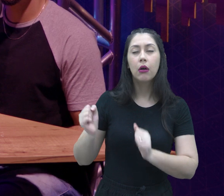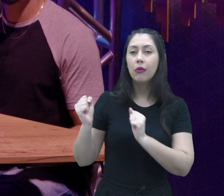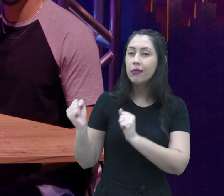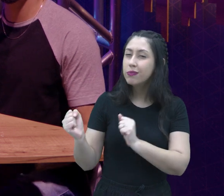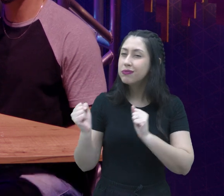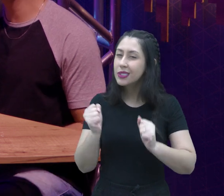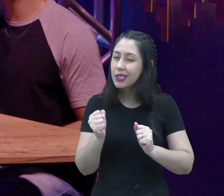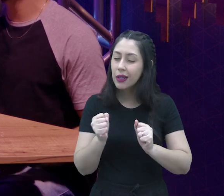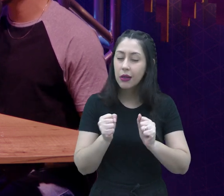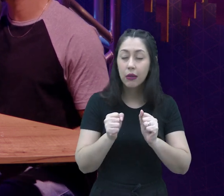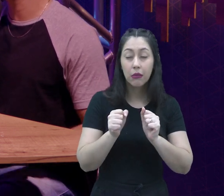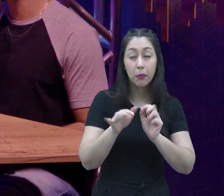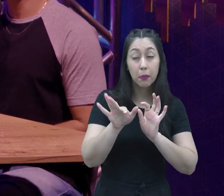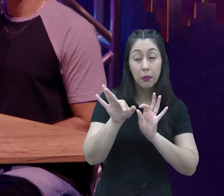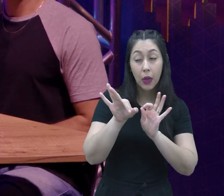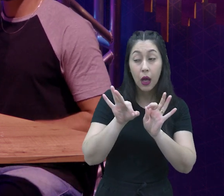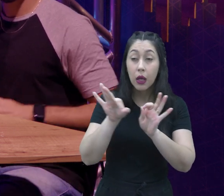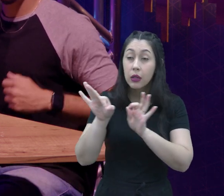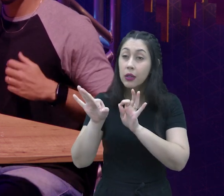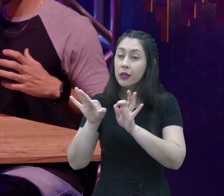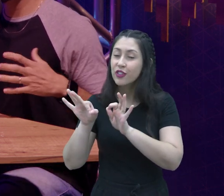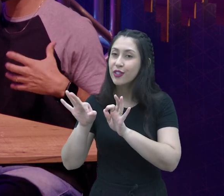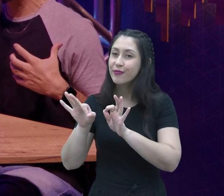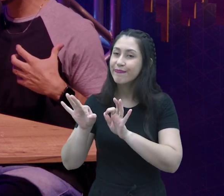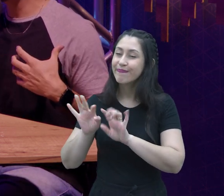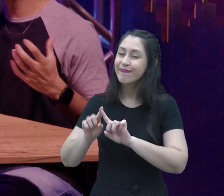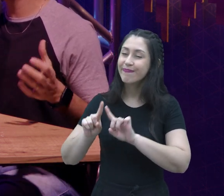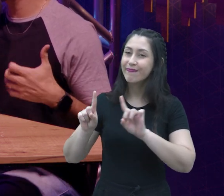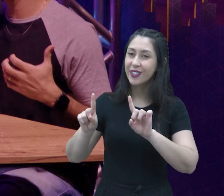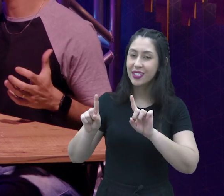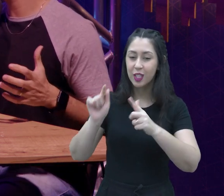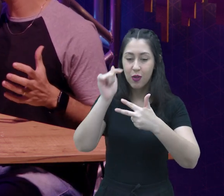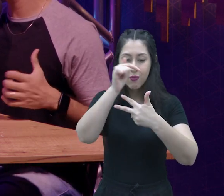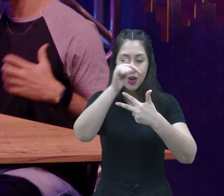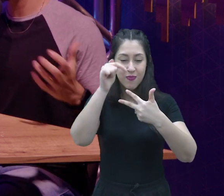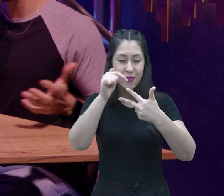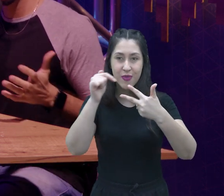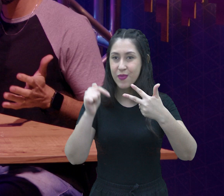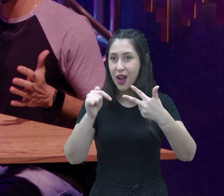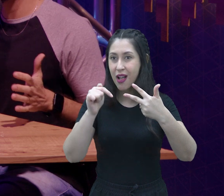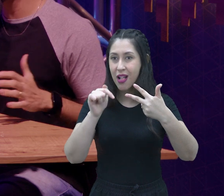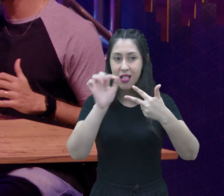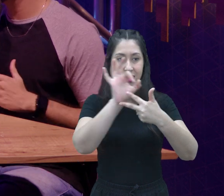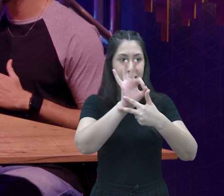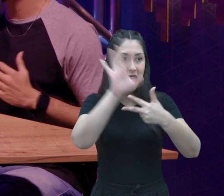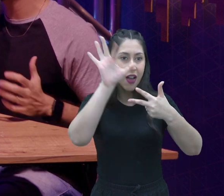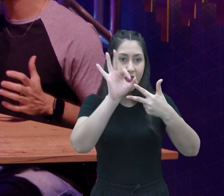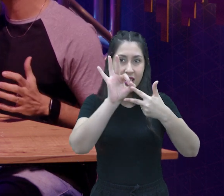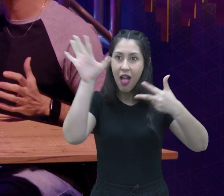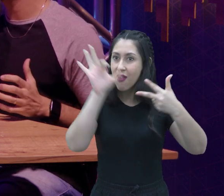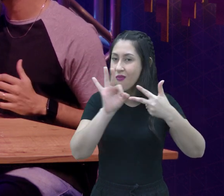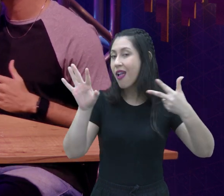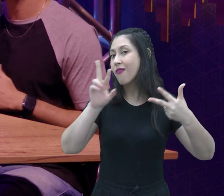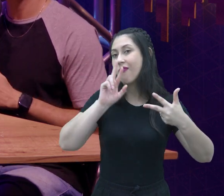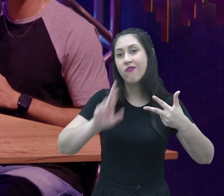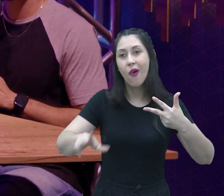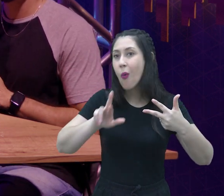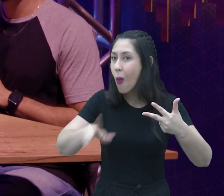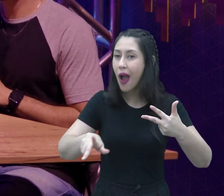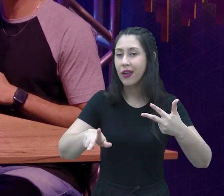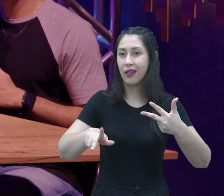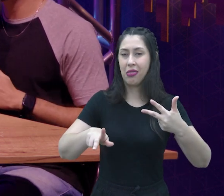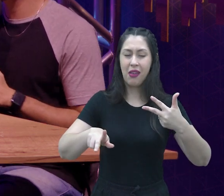ali meio que desenhados. Sim. Só que a soberania de cada um deles ainda não era tão clara assim,